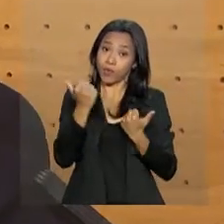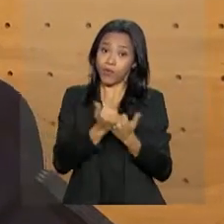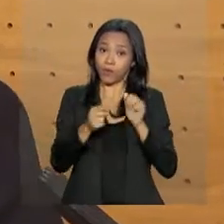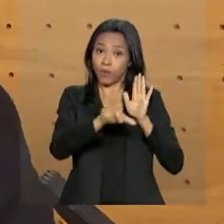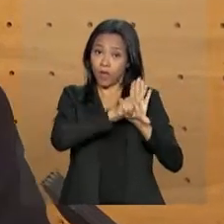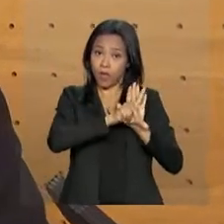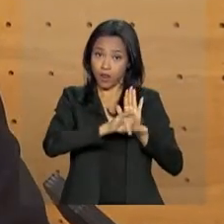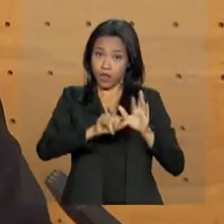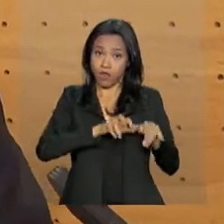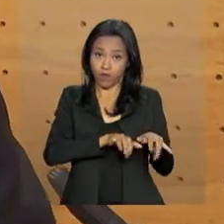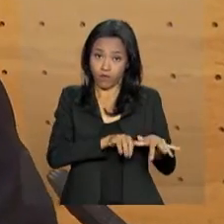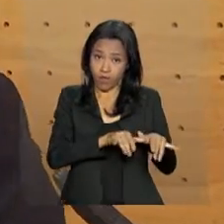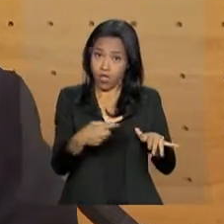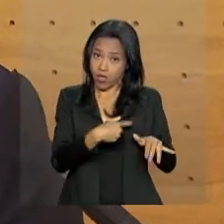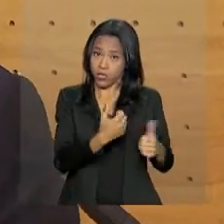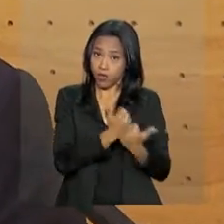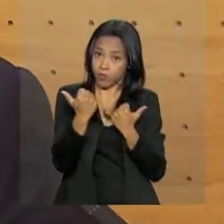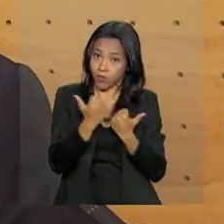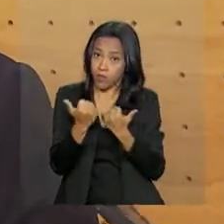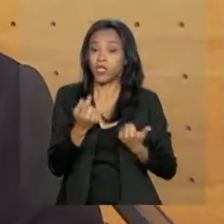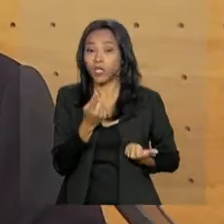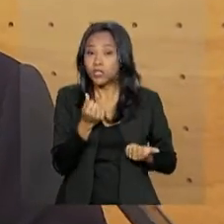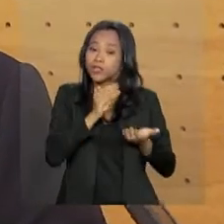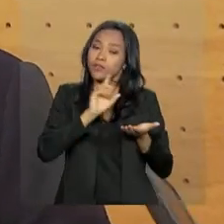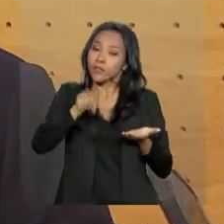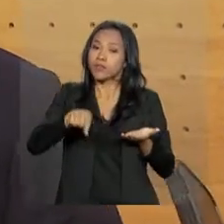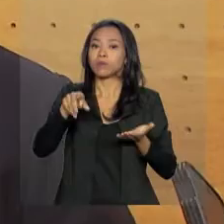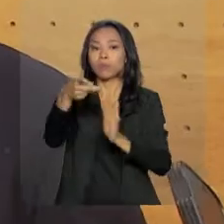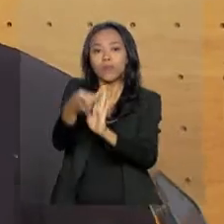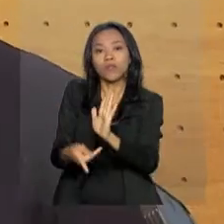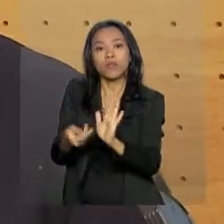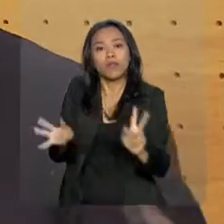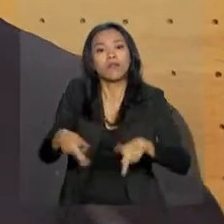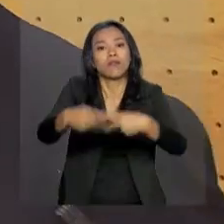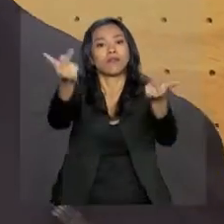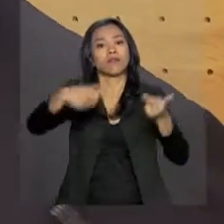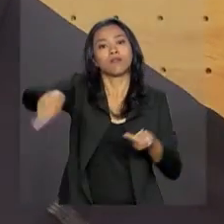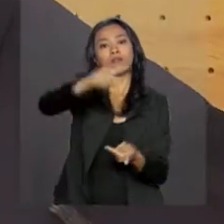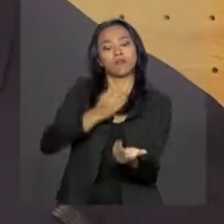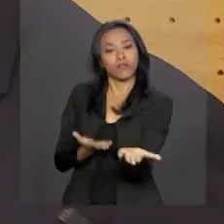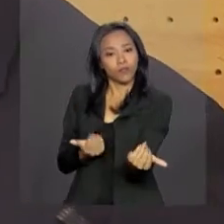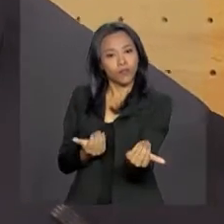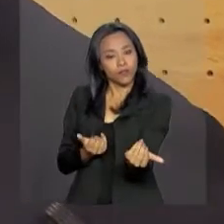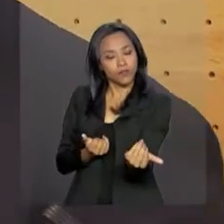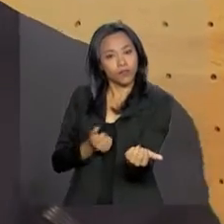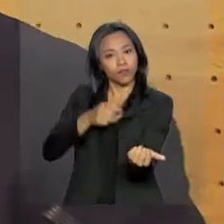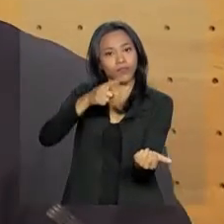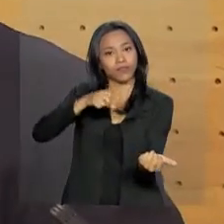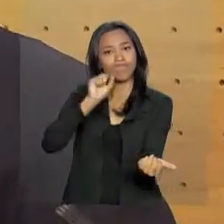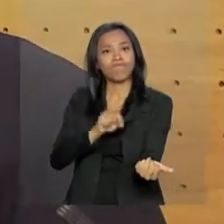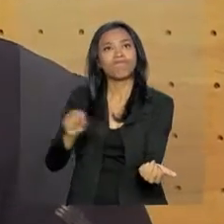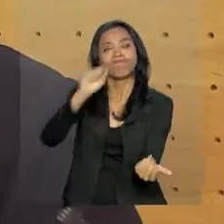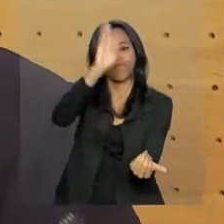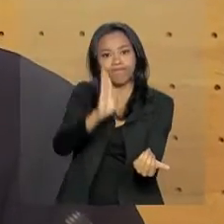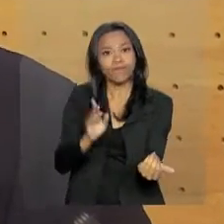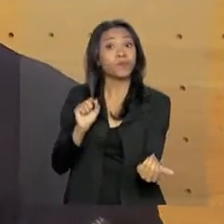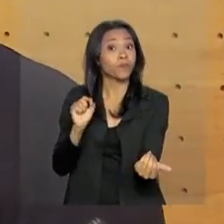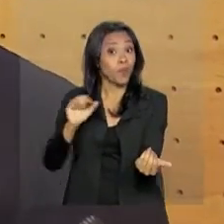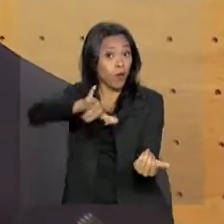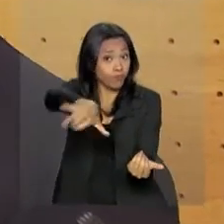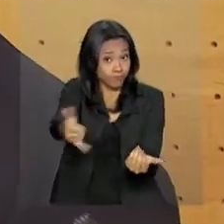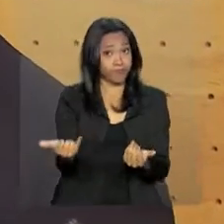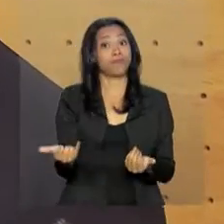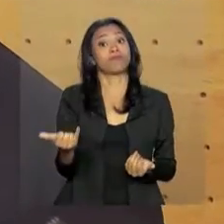recursos da lei de informática que são investidos nesse projeto para levar aos jovens de todo o brasil a oportunidade de